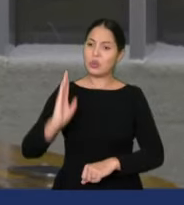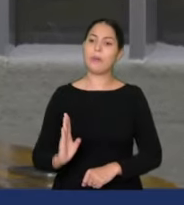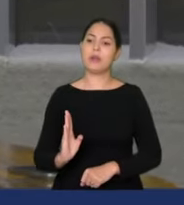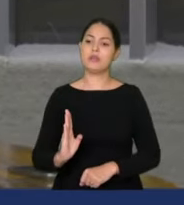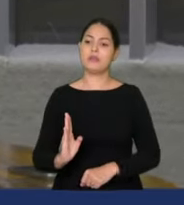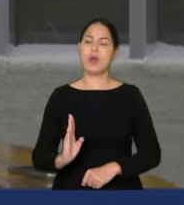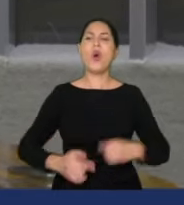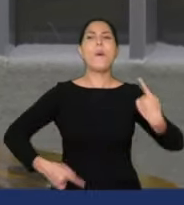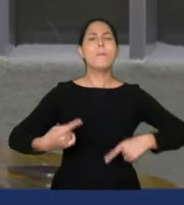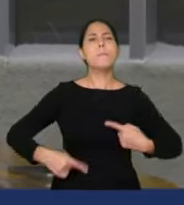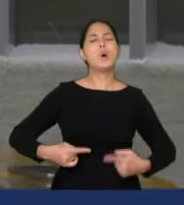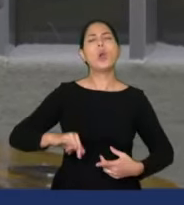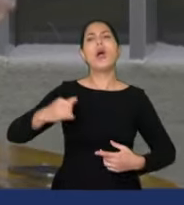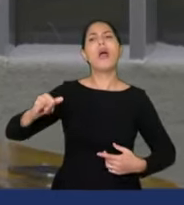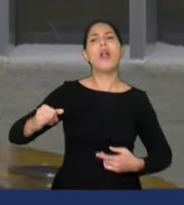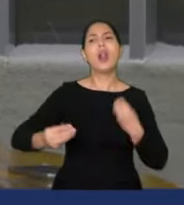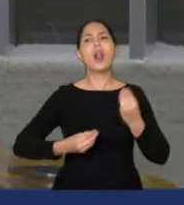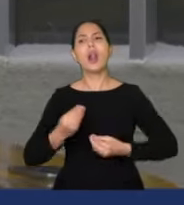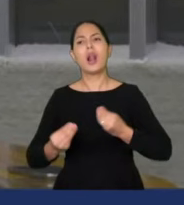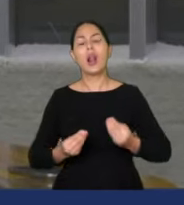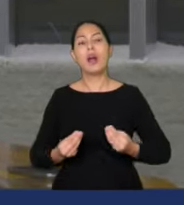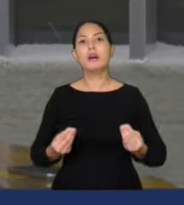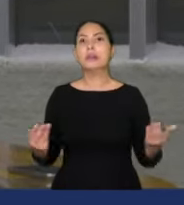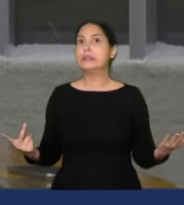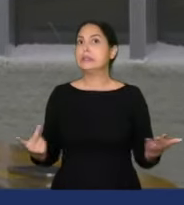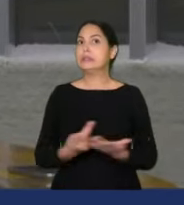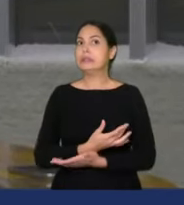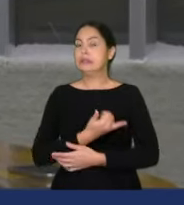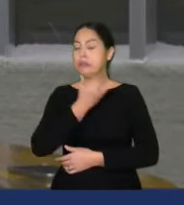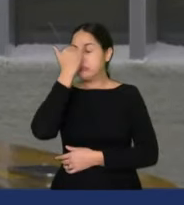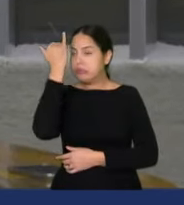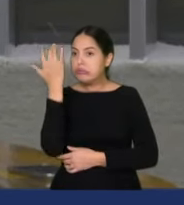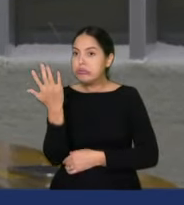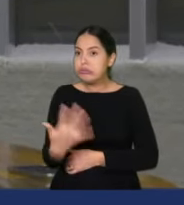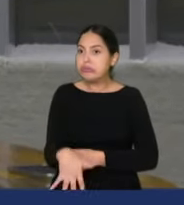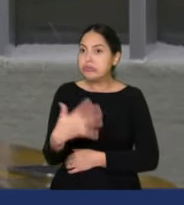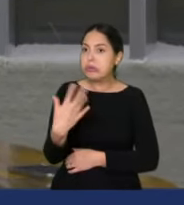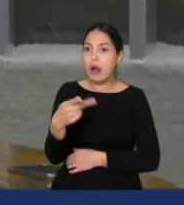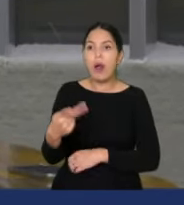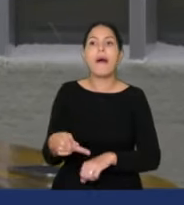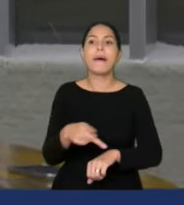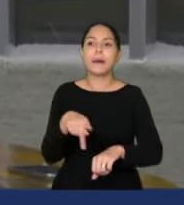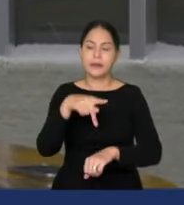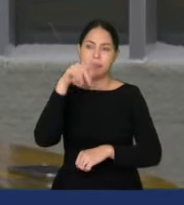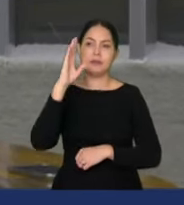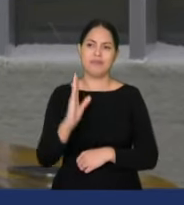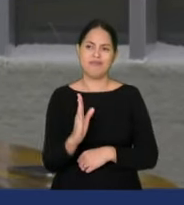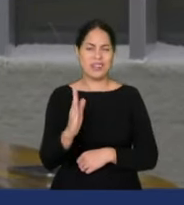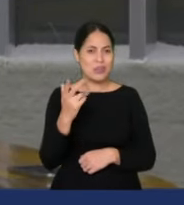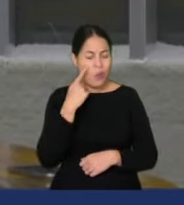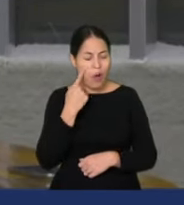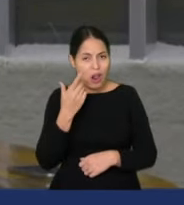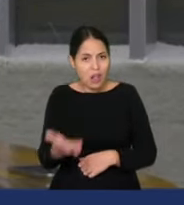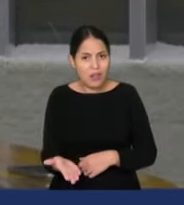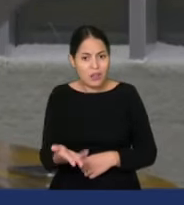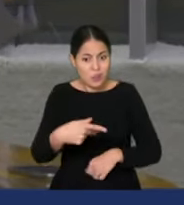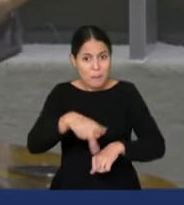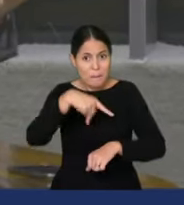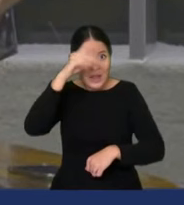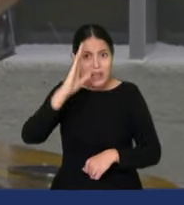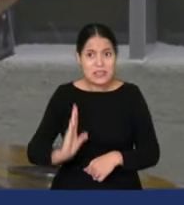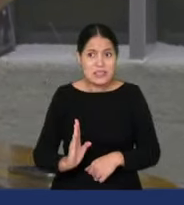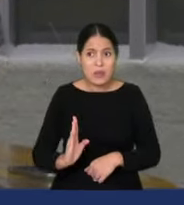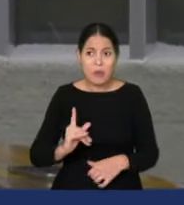não há uma institucionalização de nenhuma política energética no nosso país. Logo no Brasil, José Hildo, que tem todas